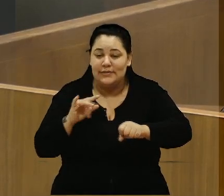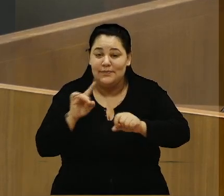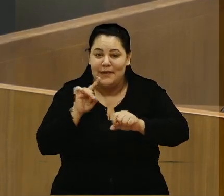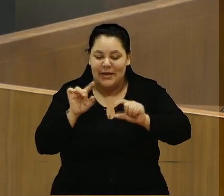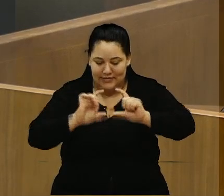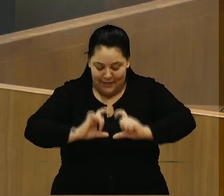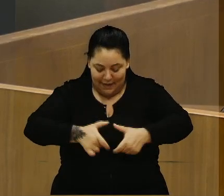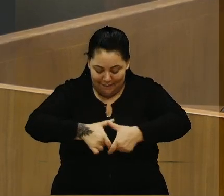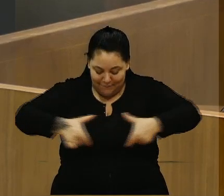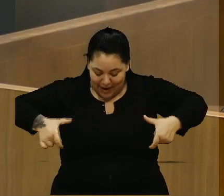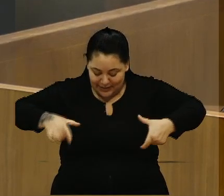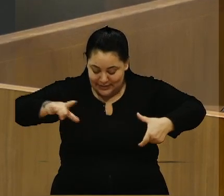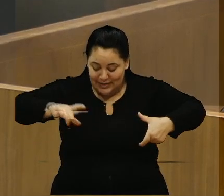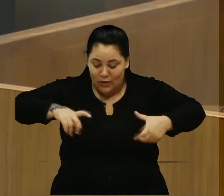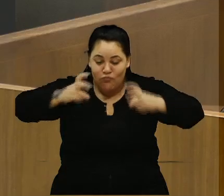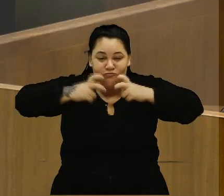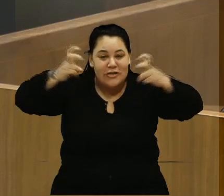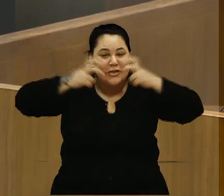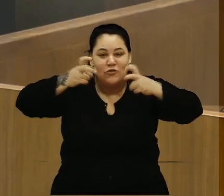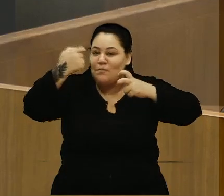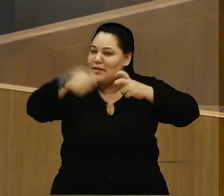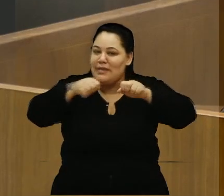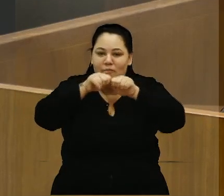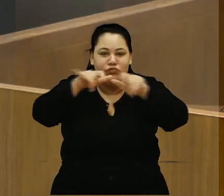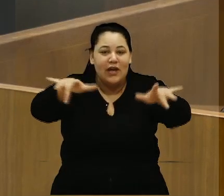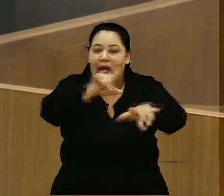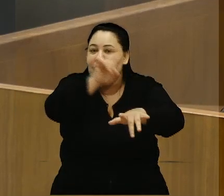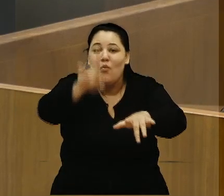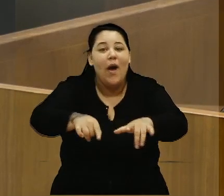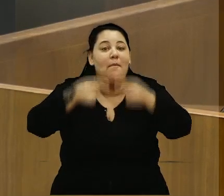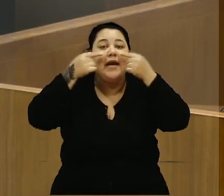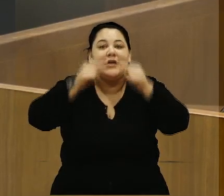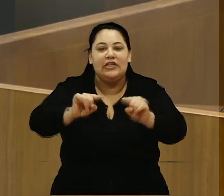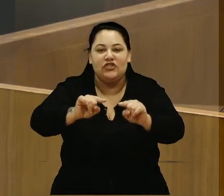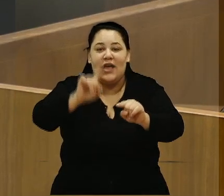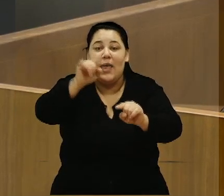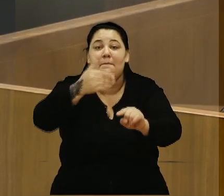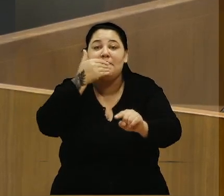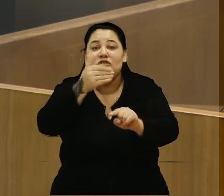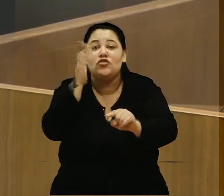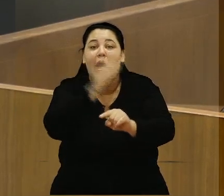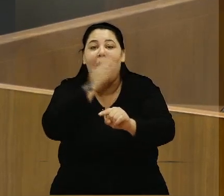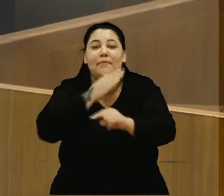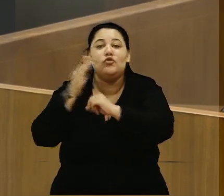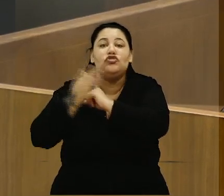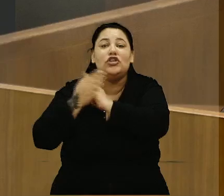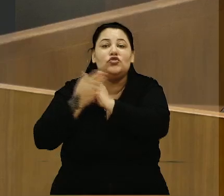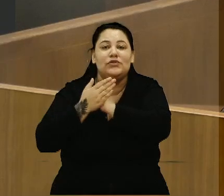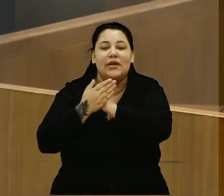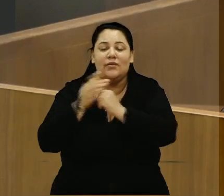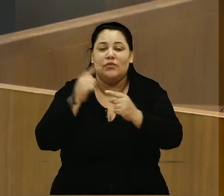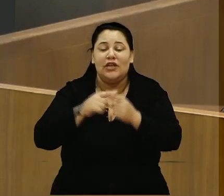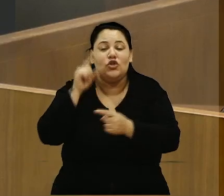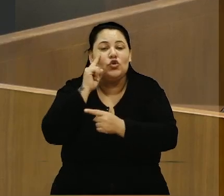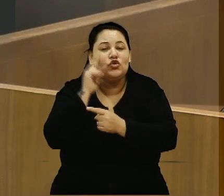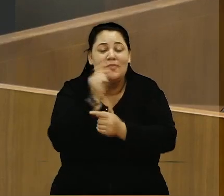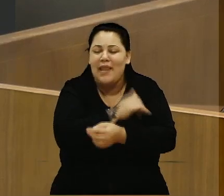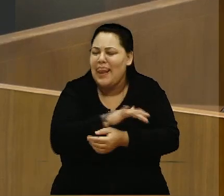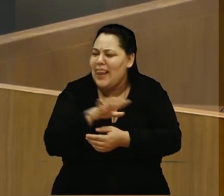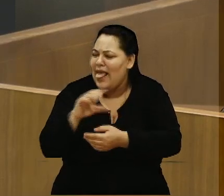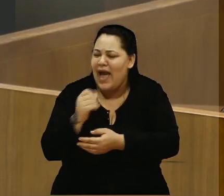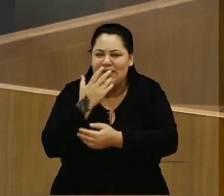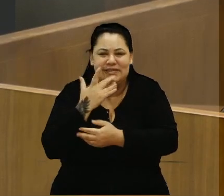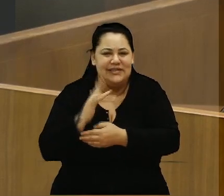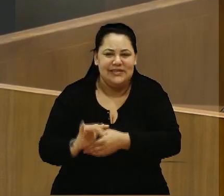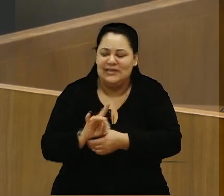um grito que precisa ecoar. Ela não é uma crítica, ela é um pedido urgente de ajuda. Todos os dias, milhares de crianças deixam